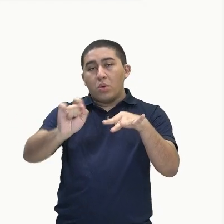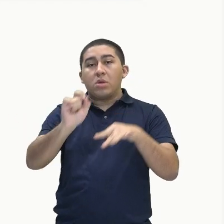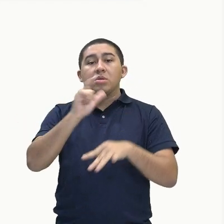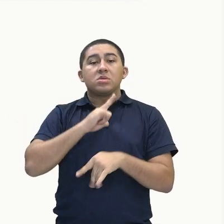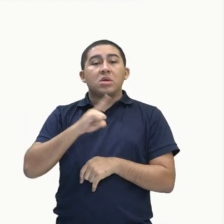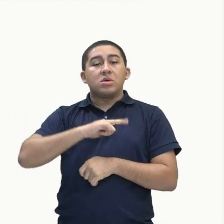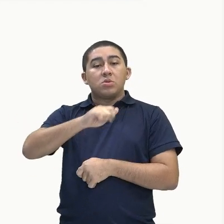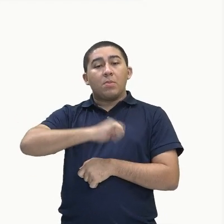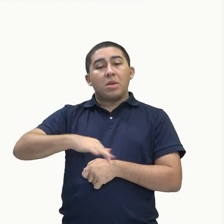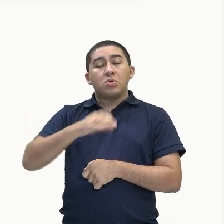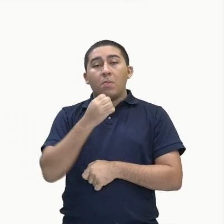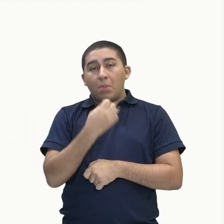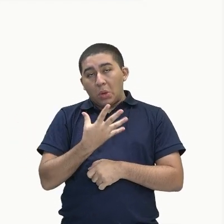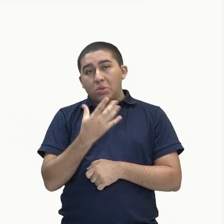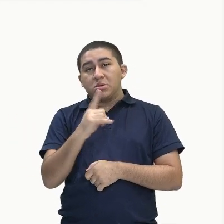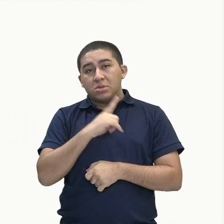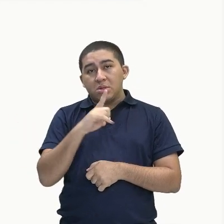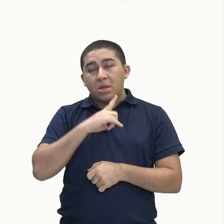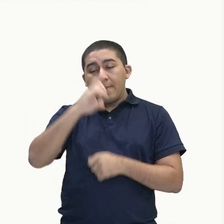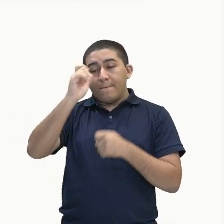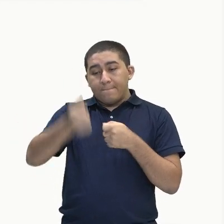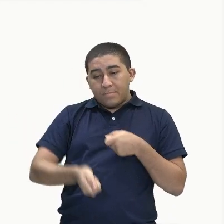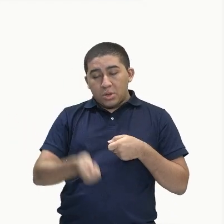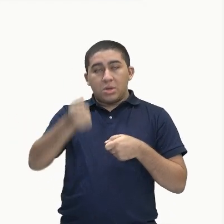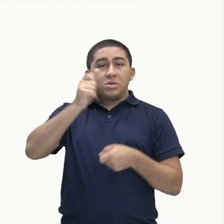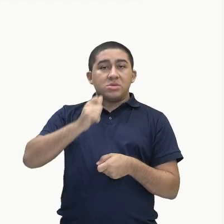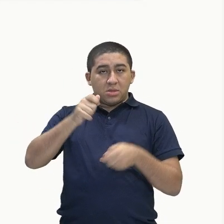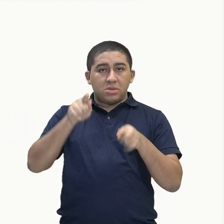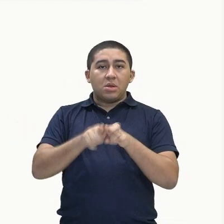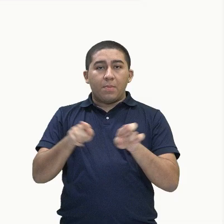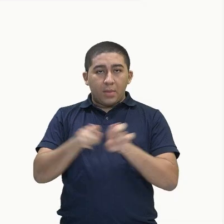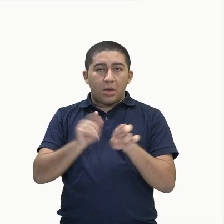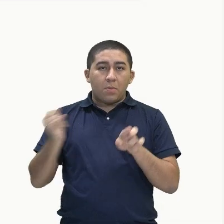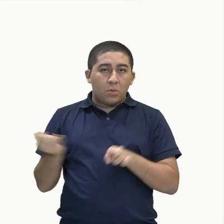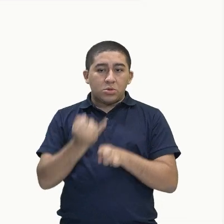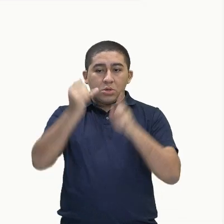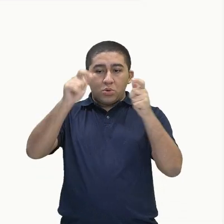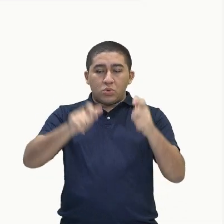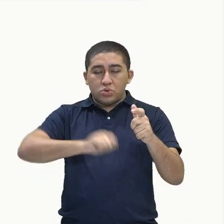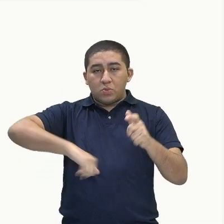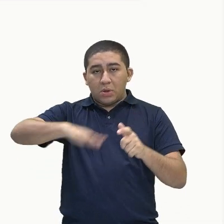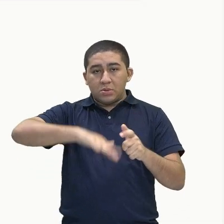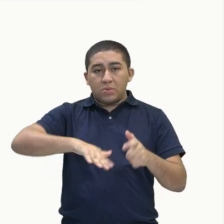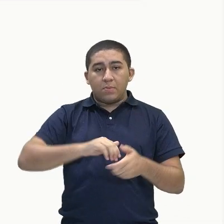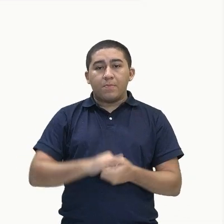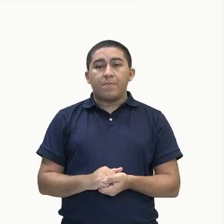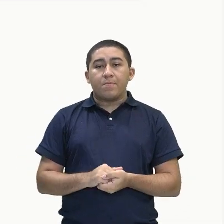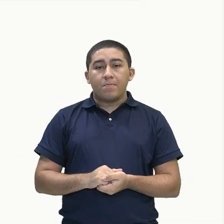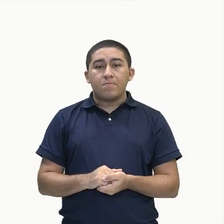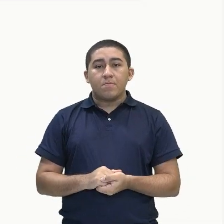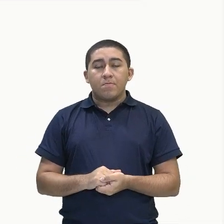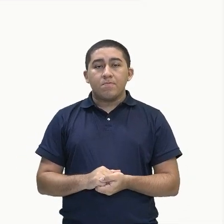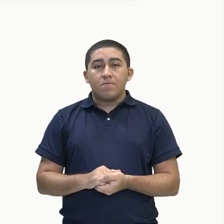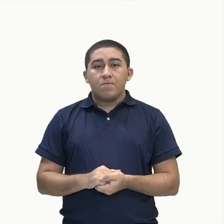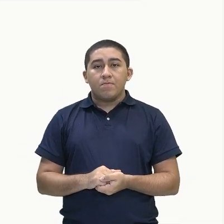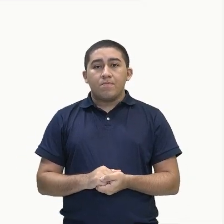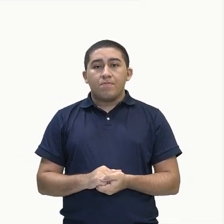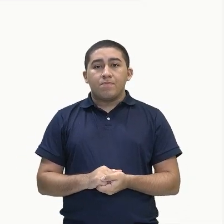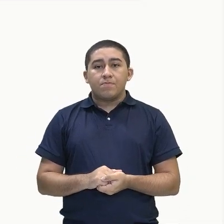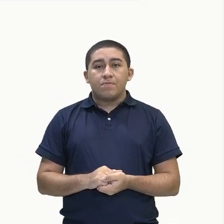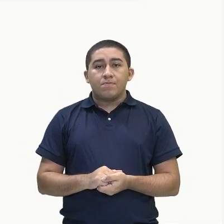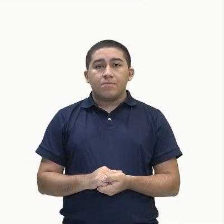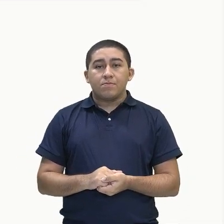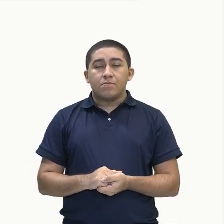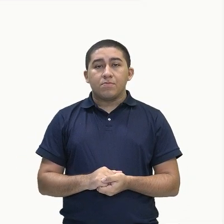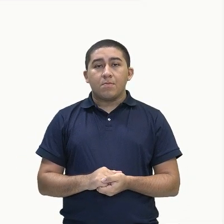de alta produtividade biológica e importantes zonas de pesca, porque elas vão trazendo do fundo dos